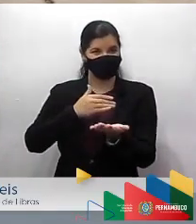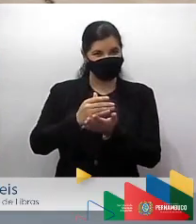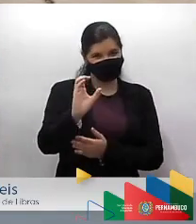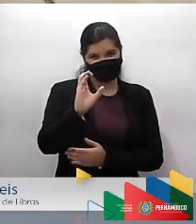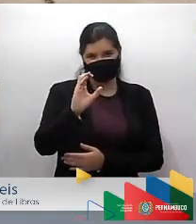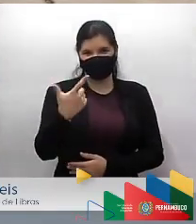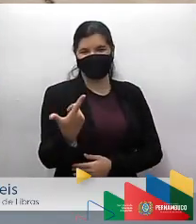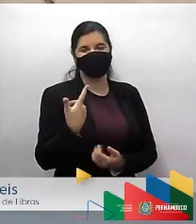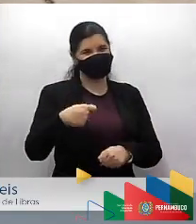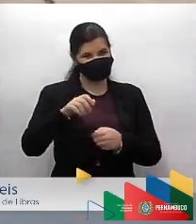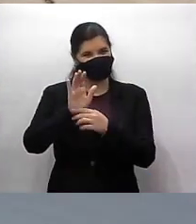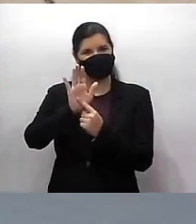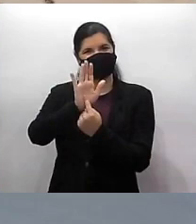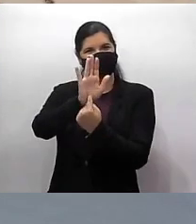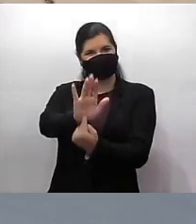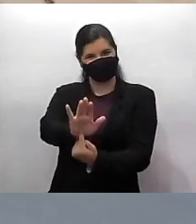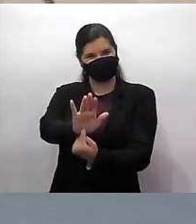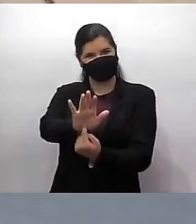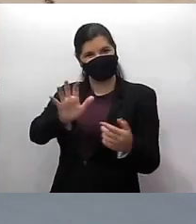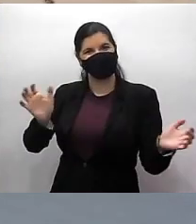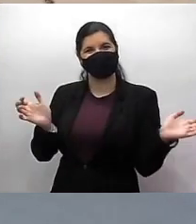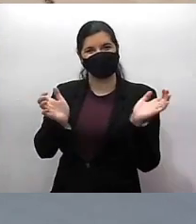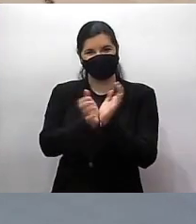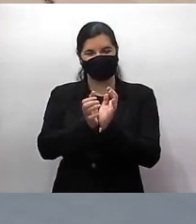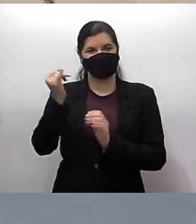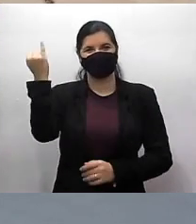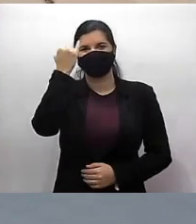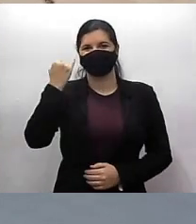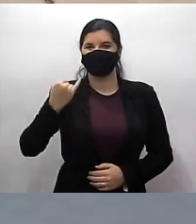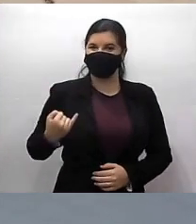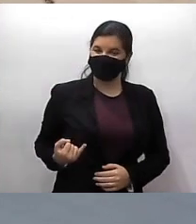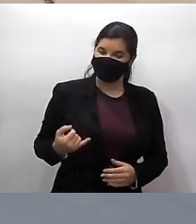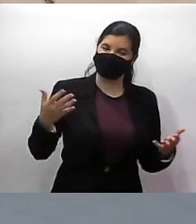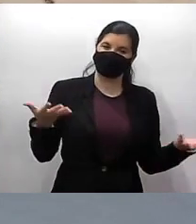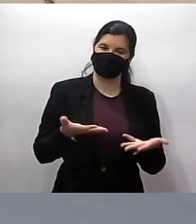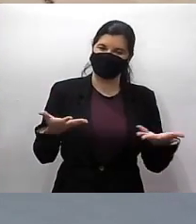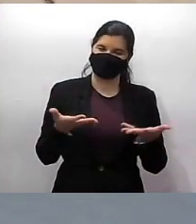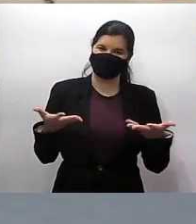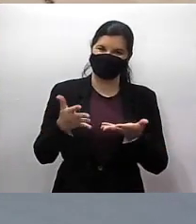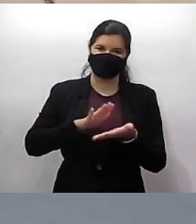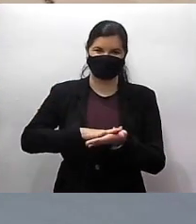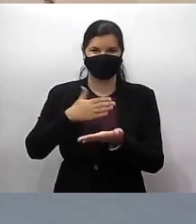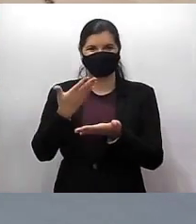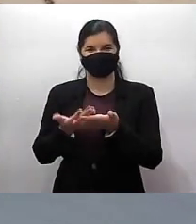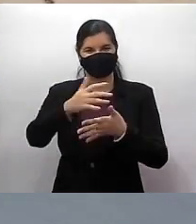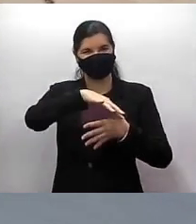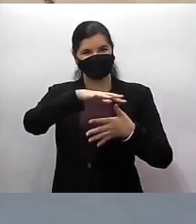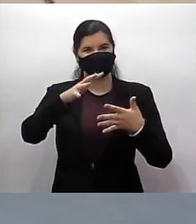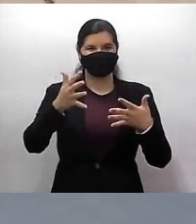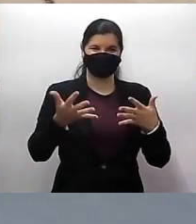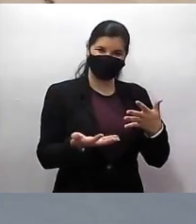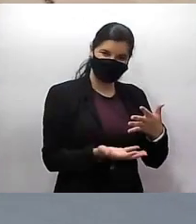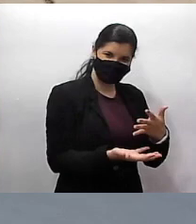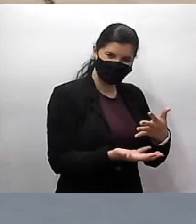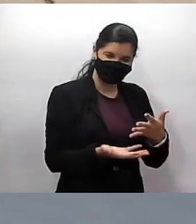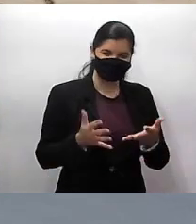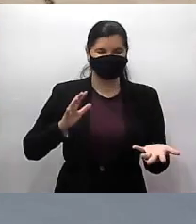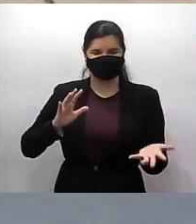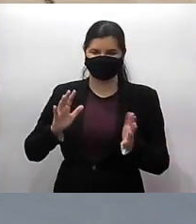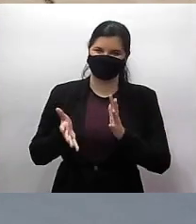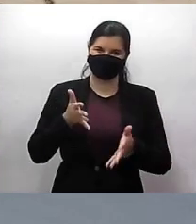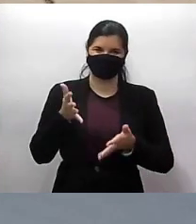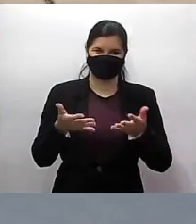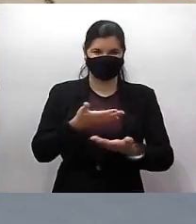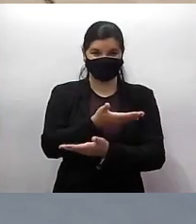né? Tem que apresentar a nossa grande equipe. A Magna está conosco hoje, muito bem aí postada, fazendo as transcrições